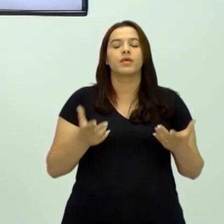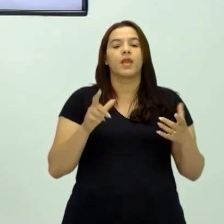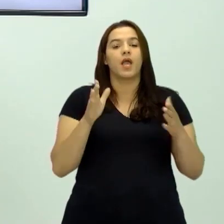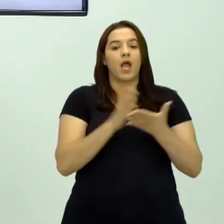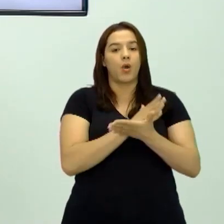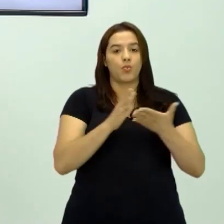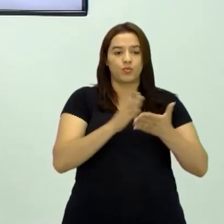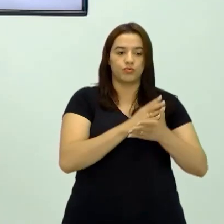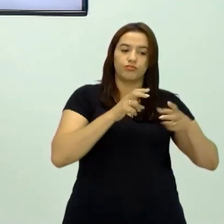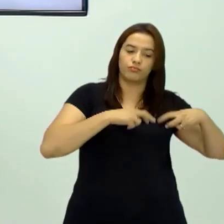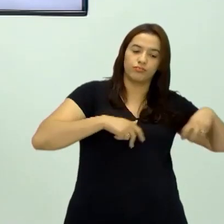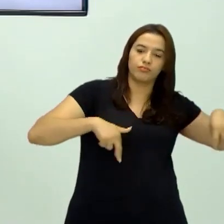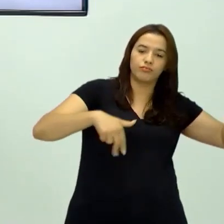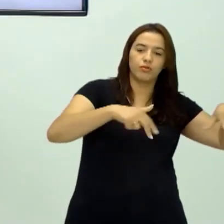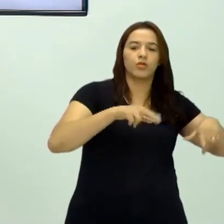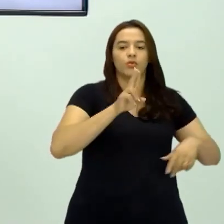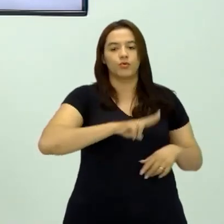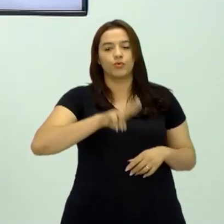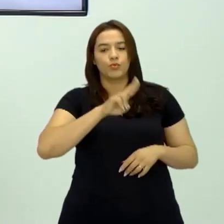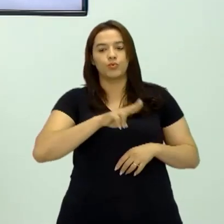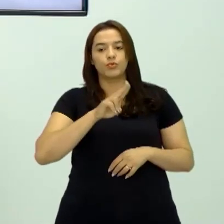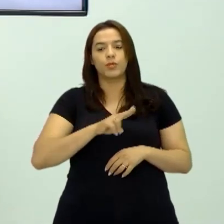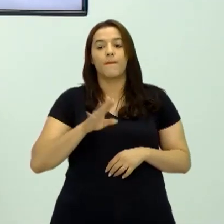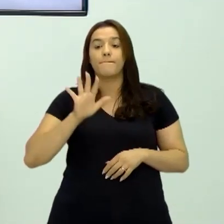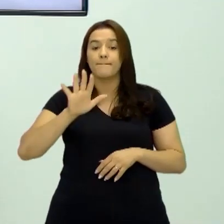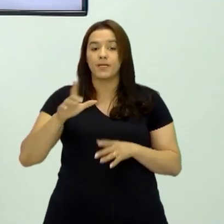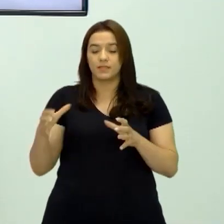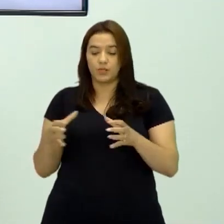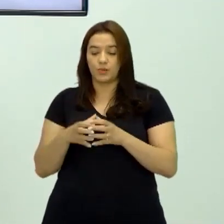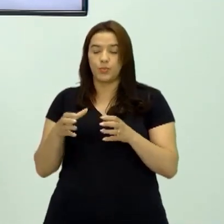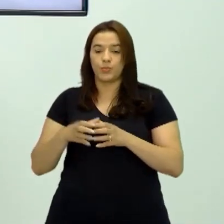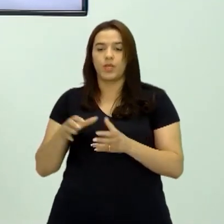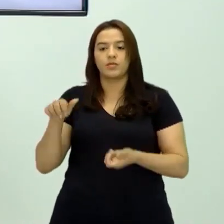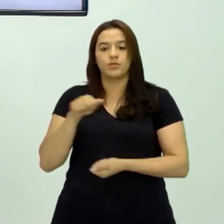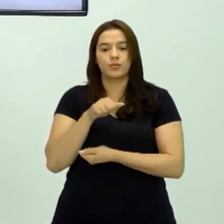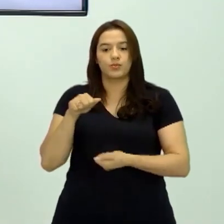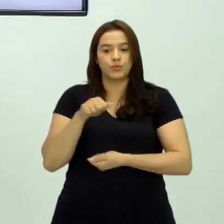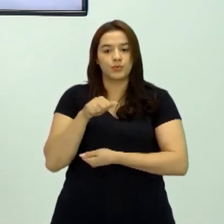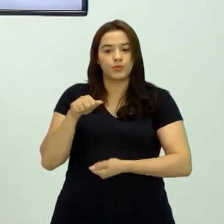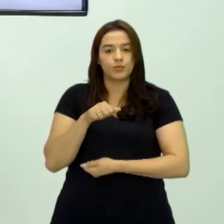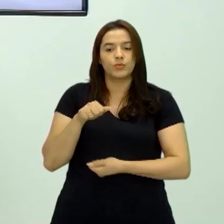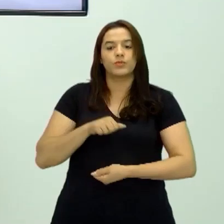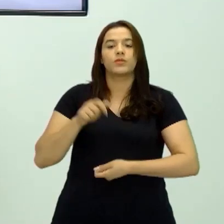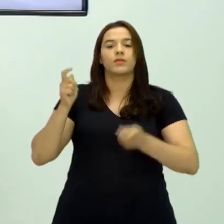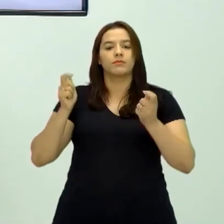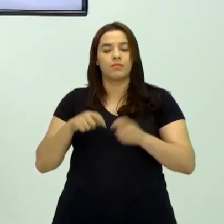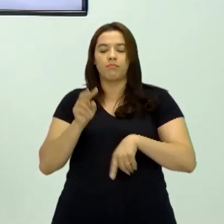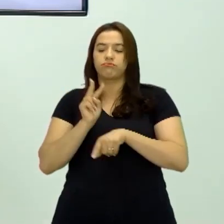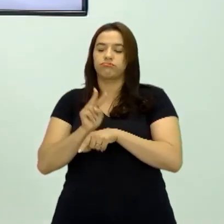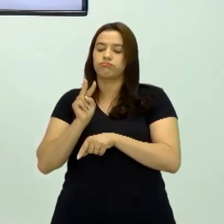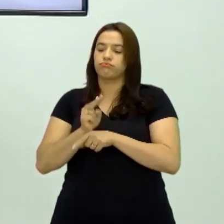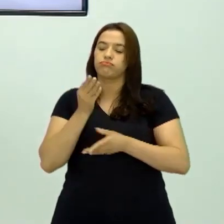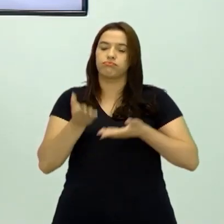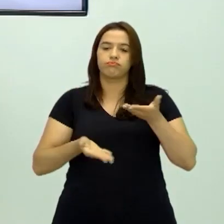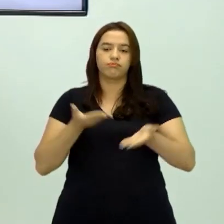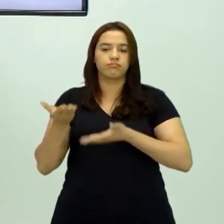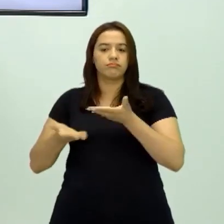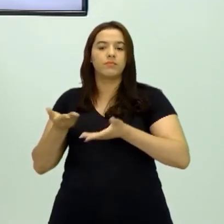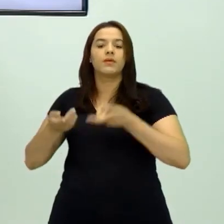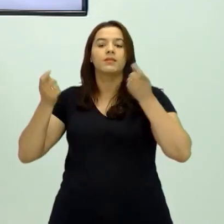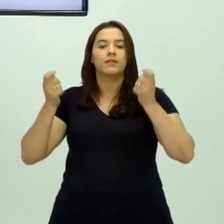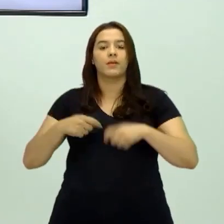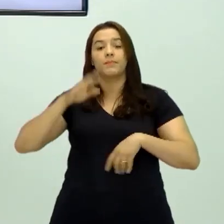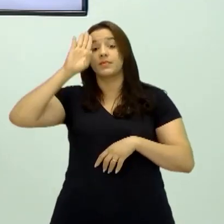tradicionais poderem utilizar as áreas, e tem as áreas que são aí também áreas de unidade de conservação, que também,